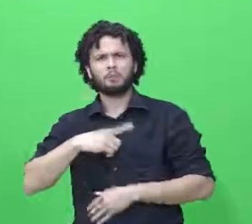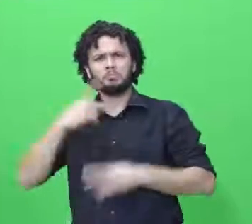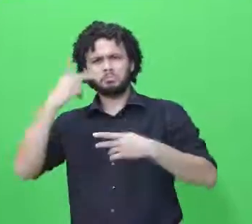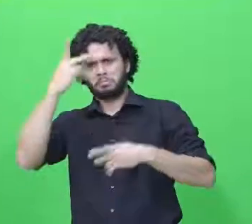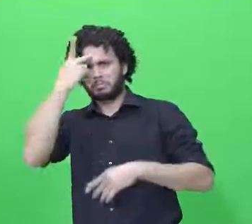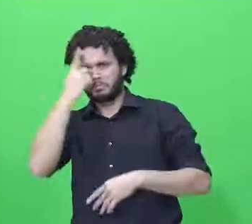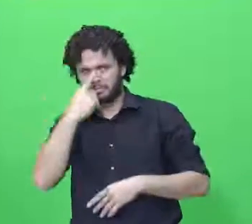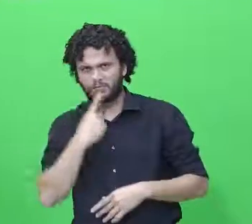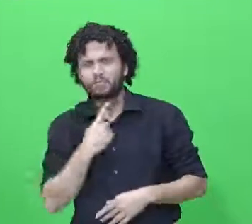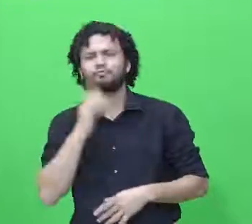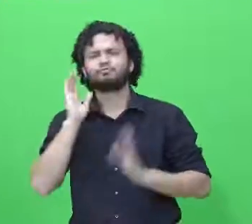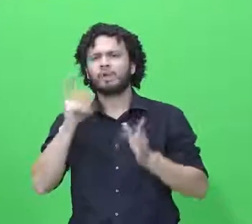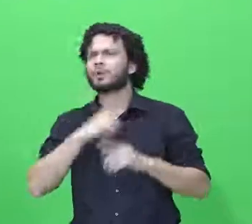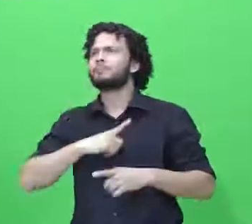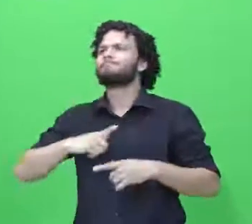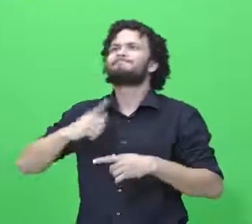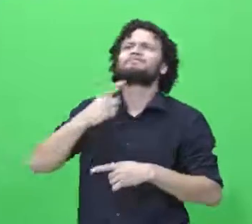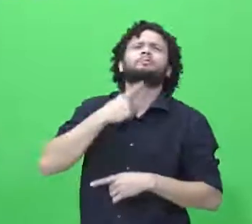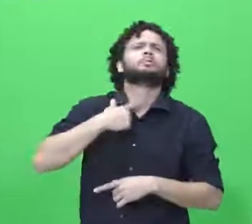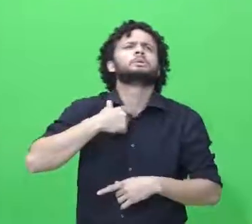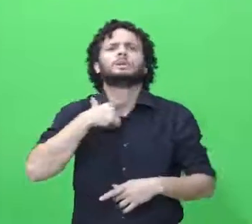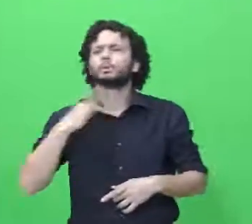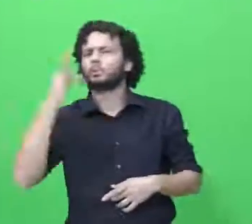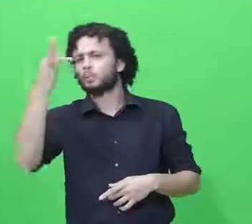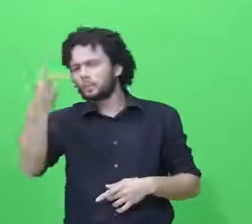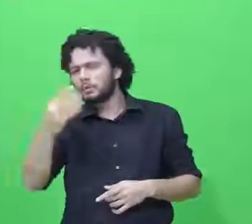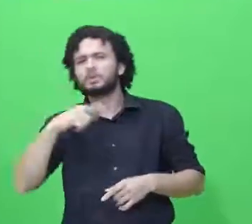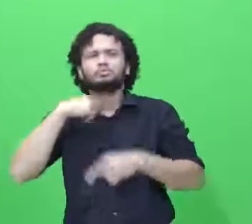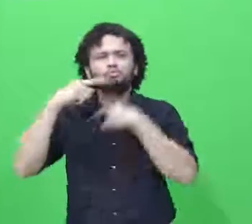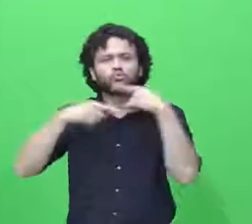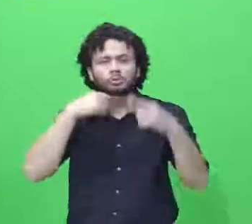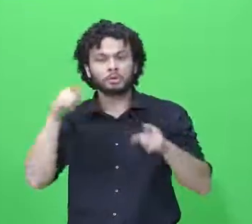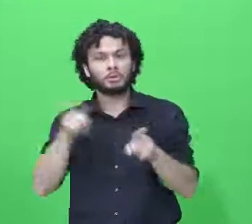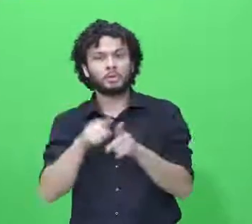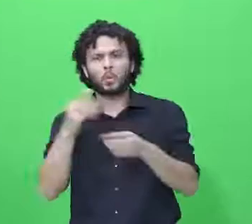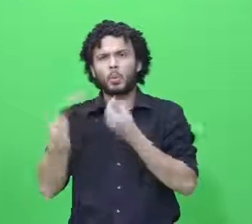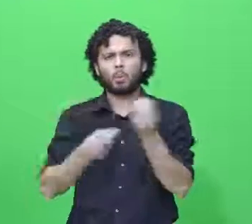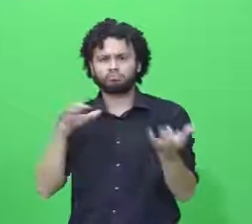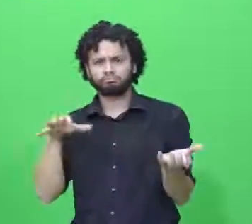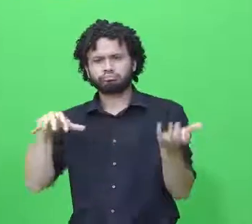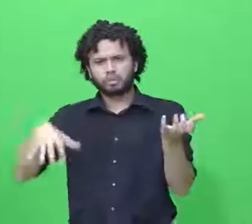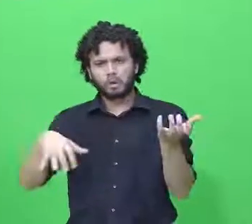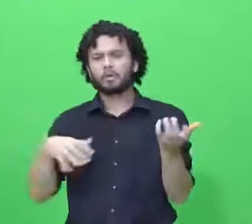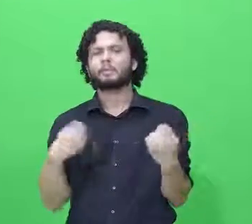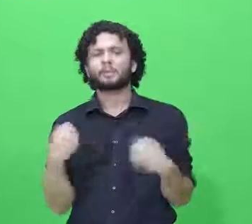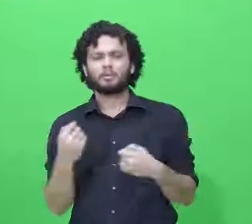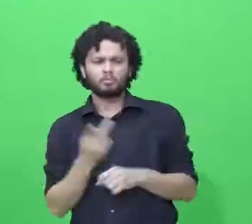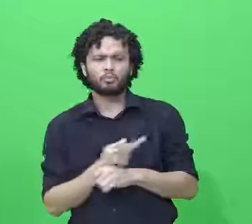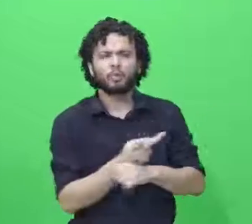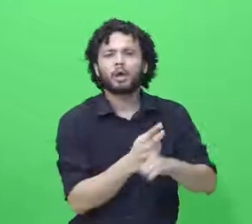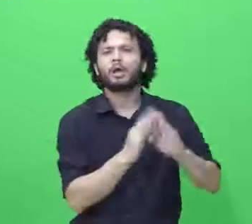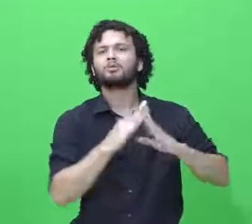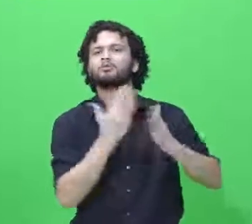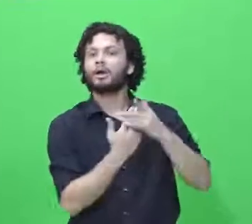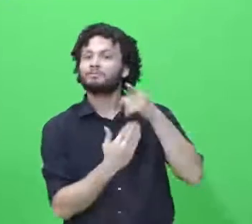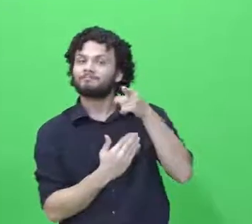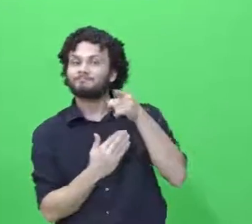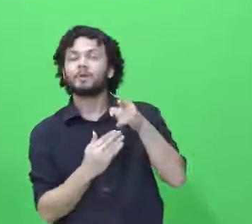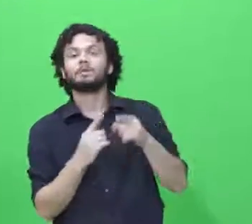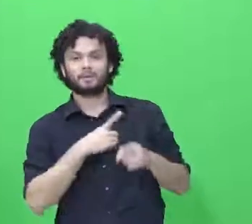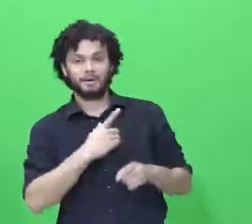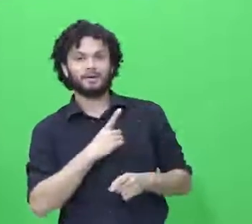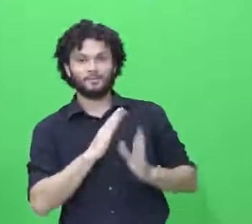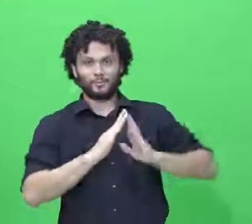os seus anseios, as suas dúvidas sobre o parlamento, procure o professor orientador na sua escola.